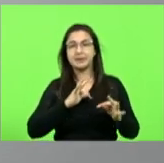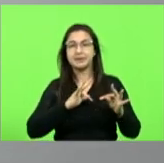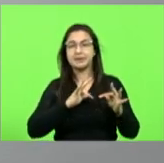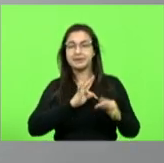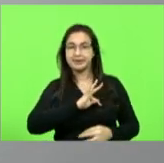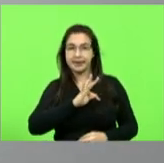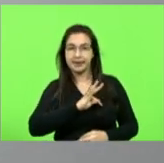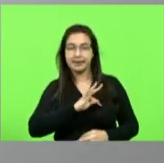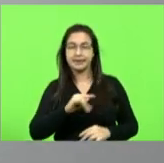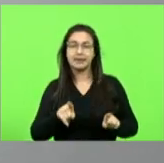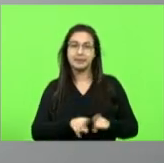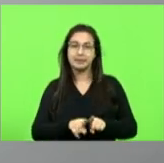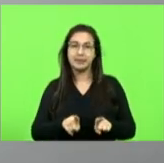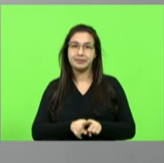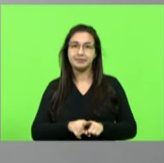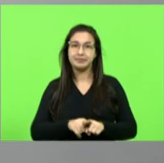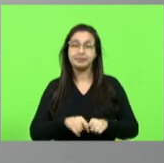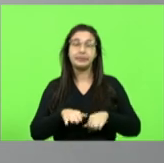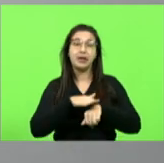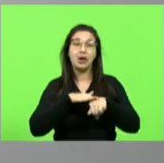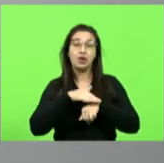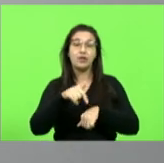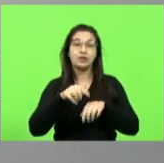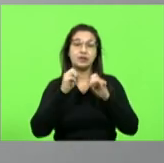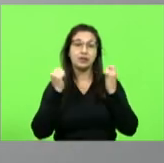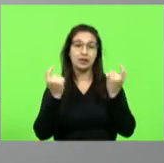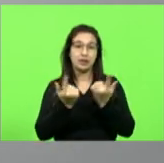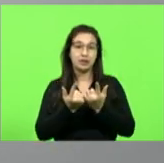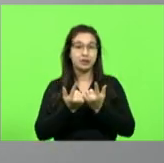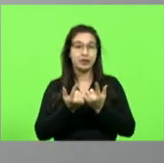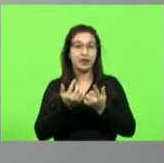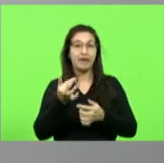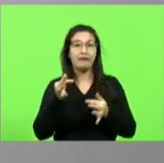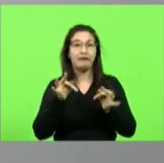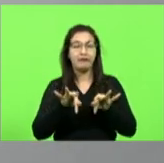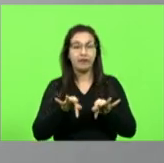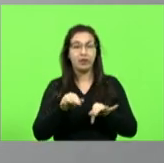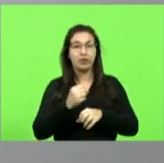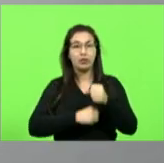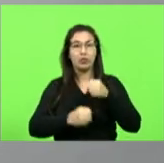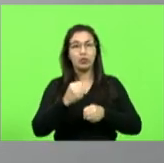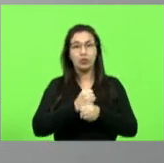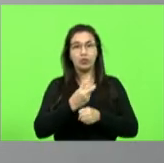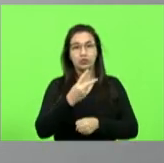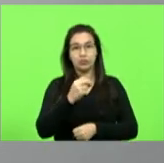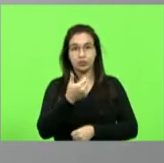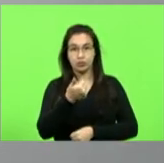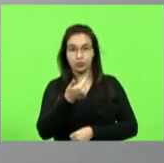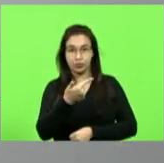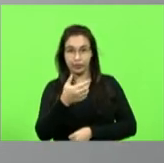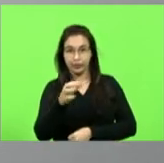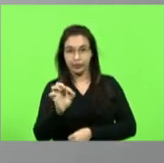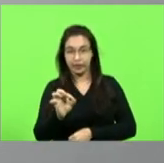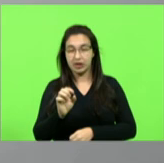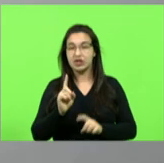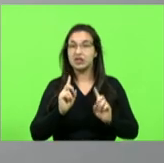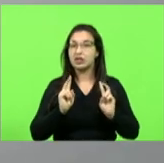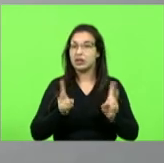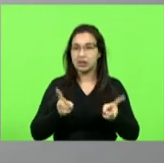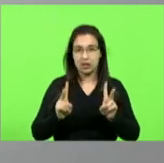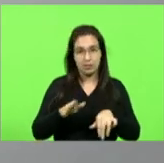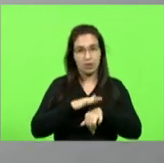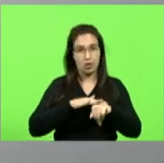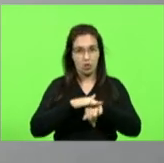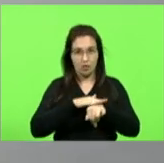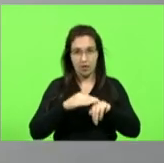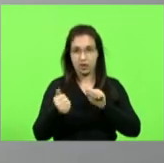aqui com a Alesc, né? Desde o final do ano passado, nós estamos em constante diálogo aqui com a Assembleia, conforme a